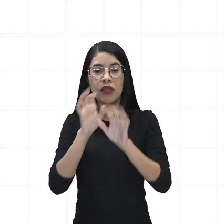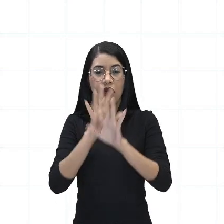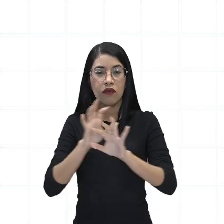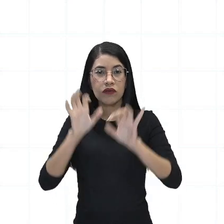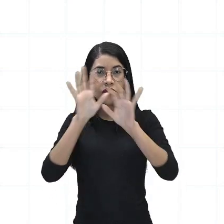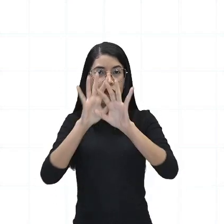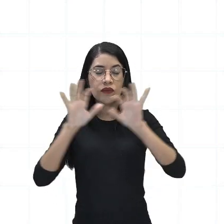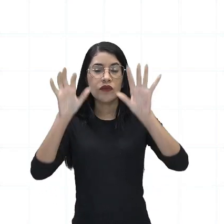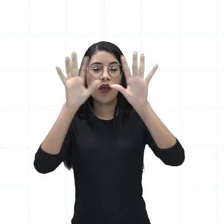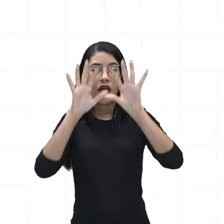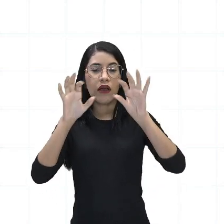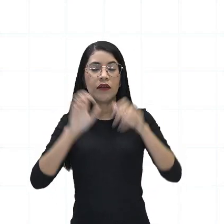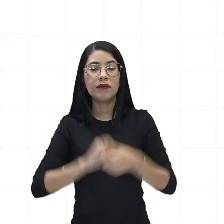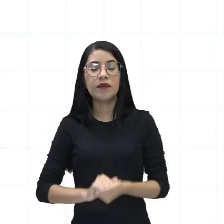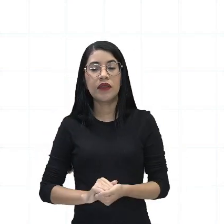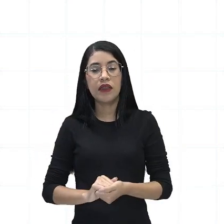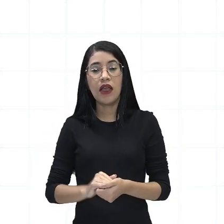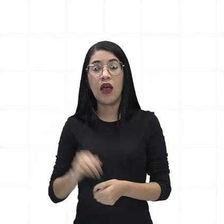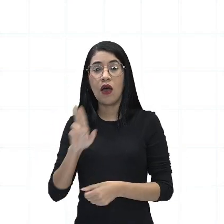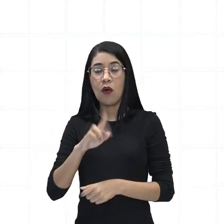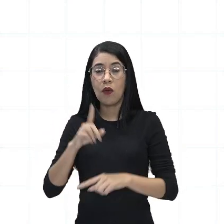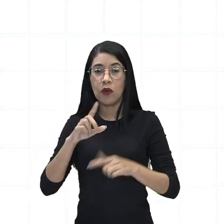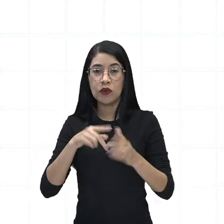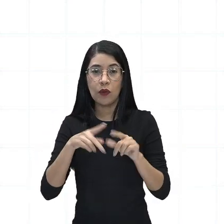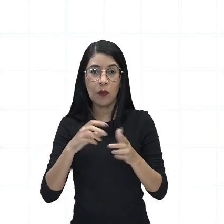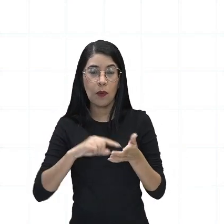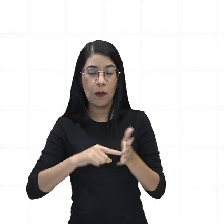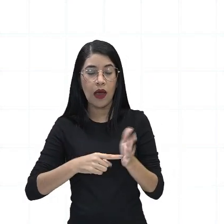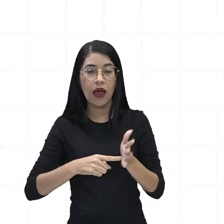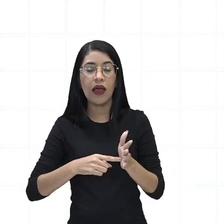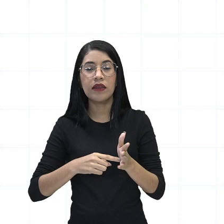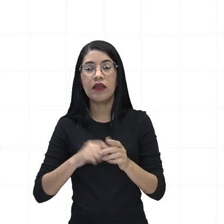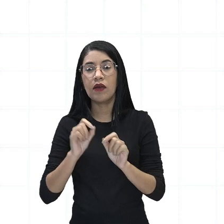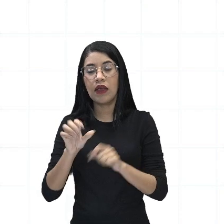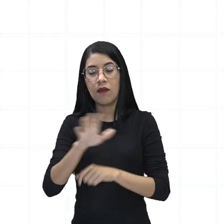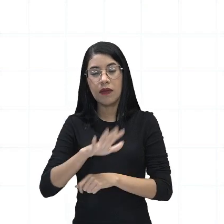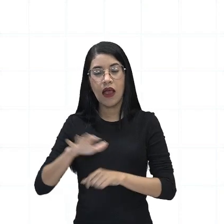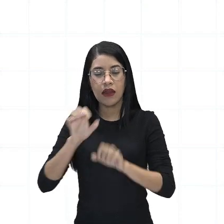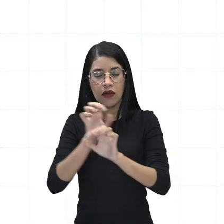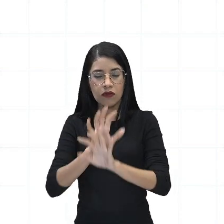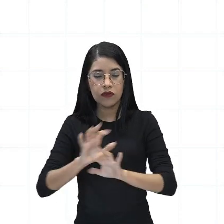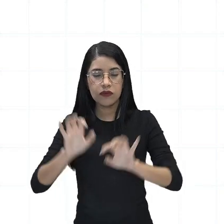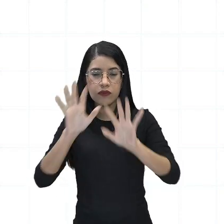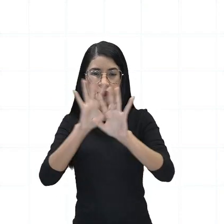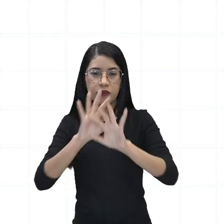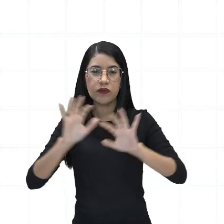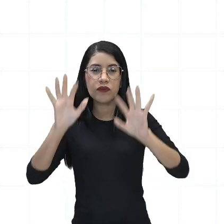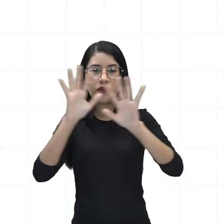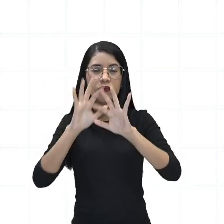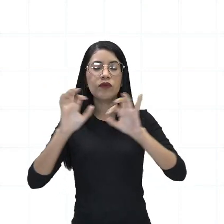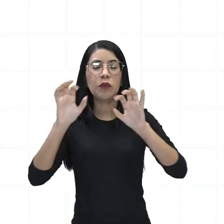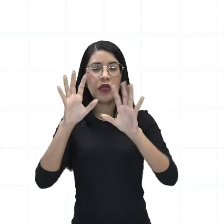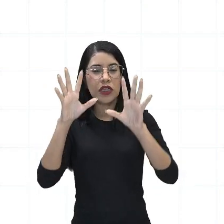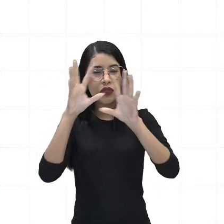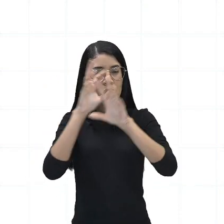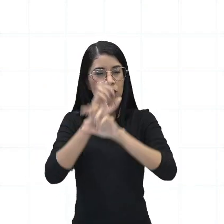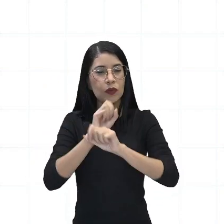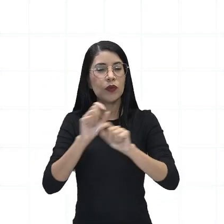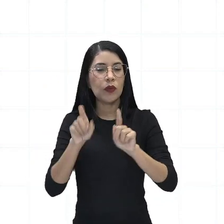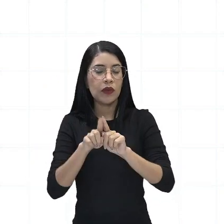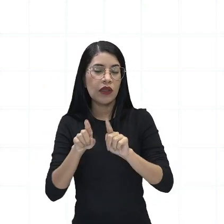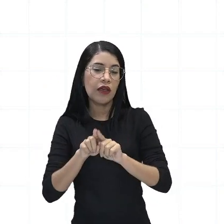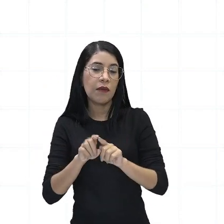neblina, uso de máquina de fumaça para criar ambientes nebulosos, atmosferas misteriosas